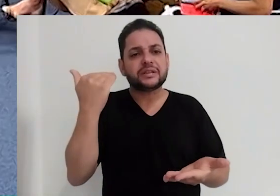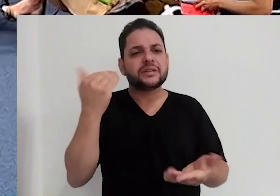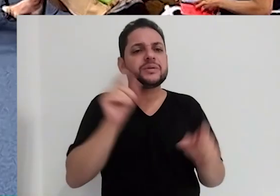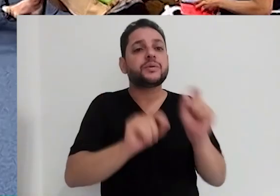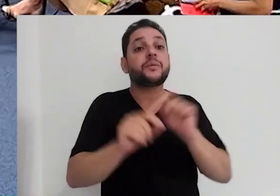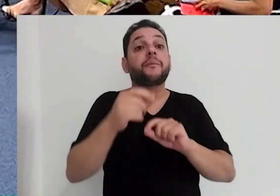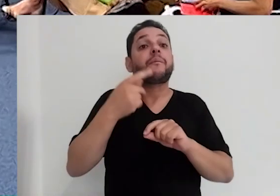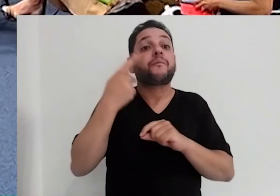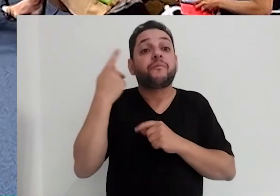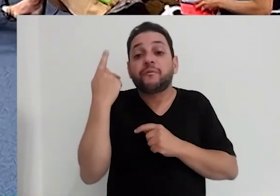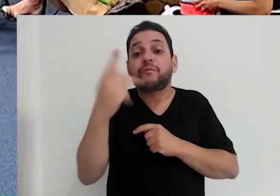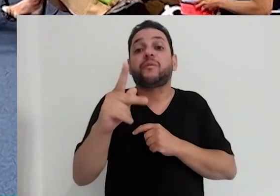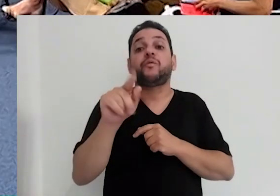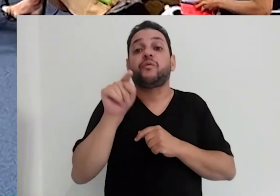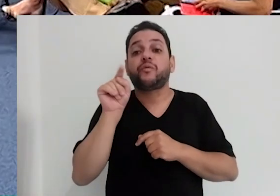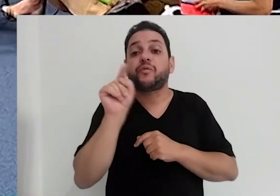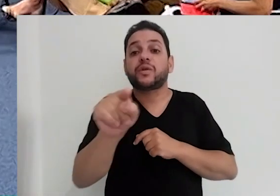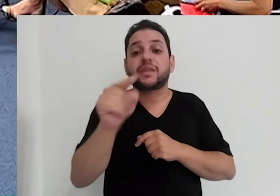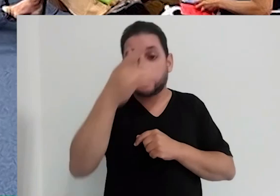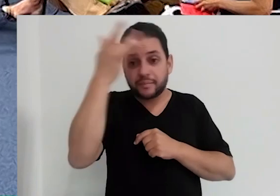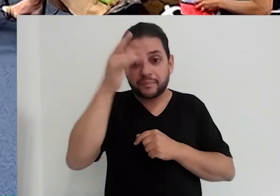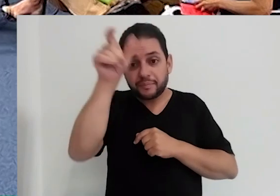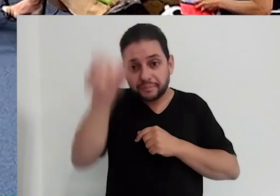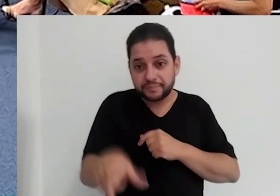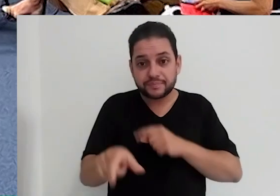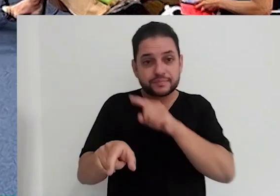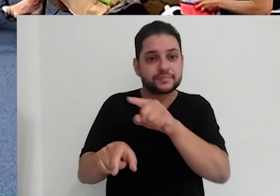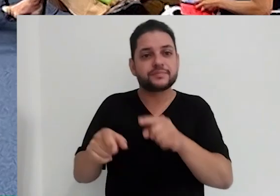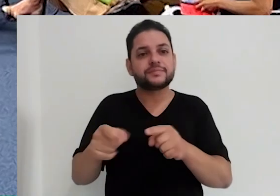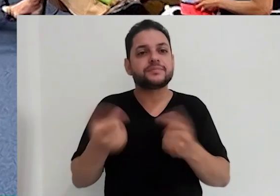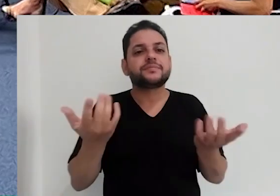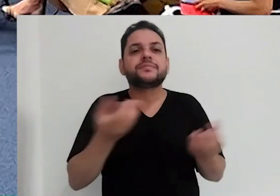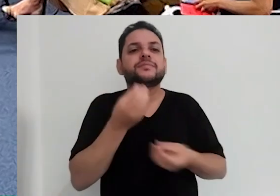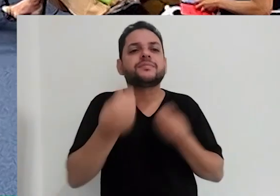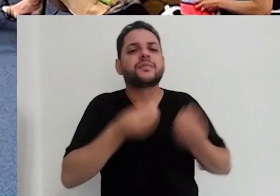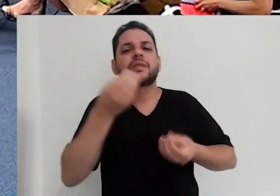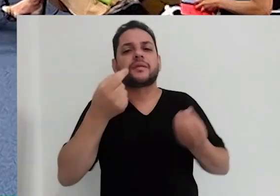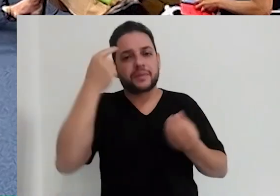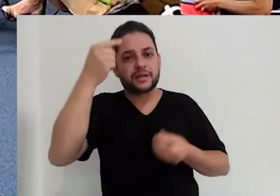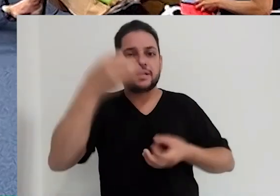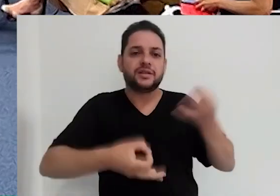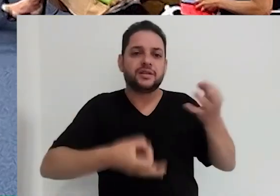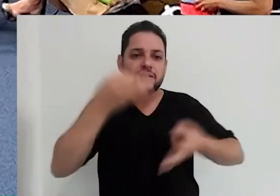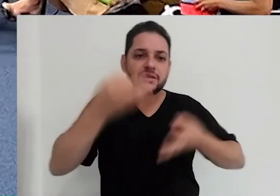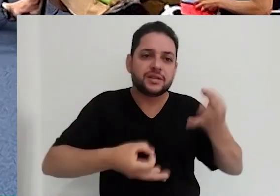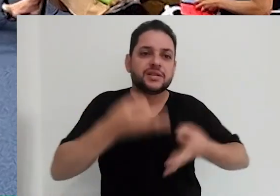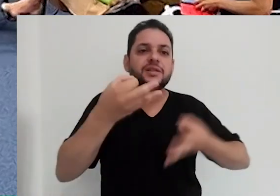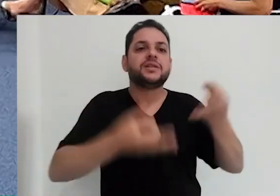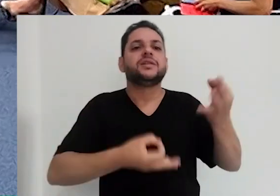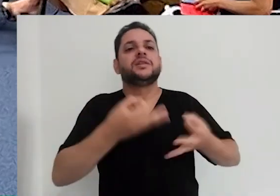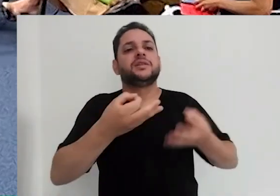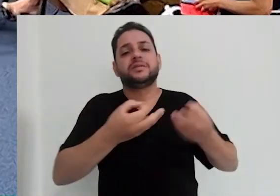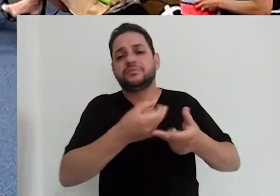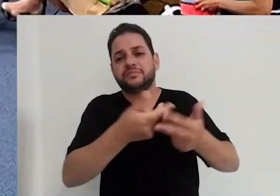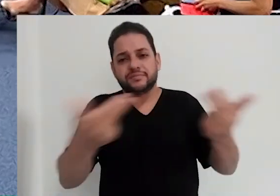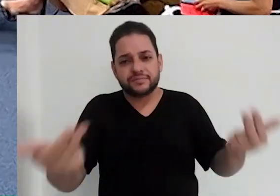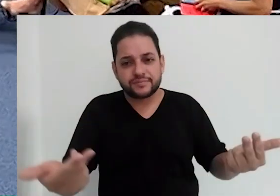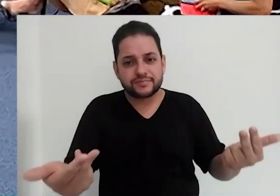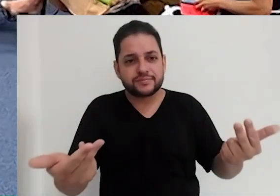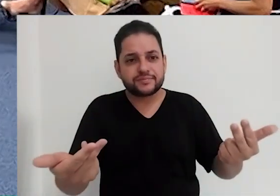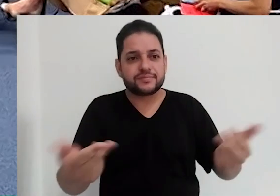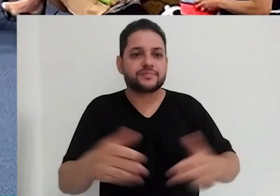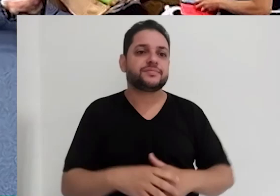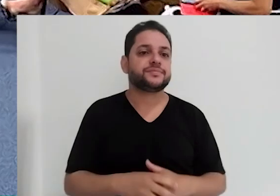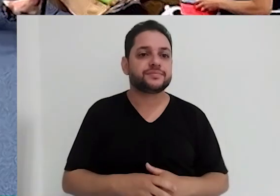você enquanto pessoa eh se dá essa questão do Judiciário das penas e etc assim o caso do champin que tá